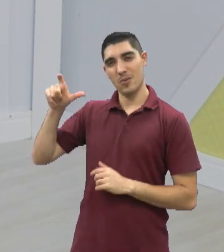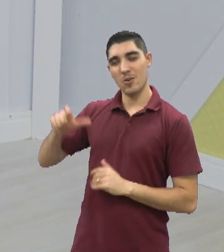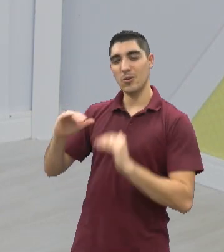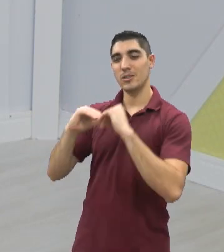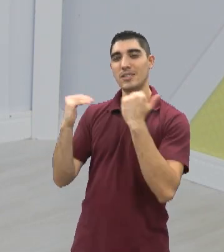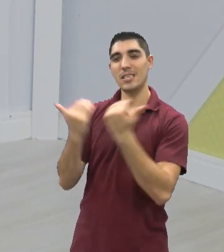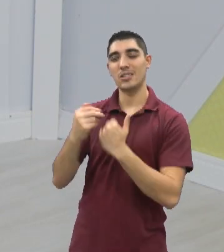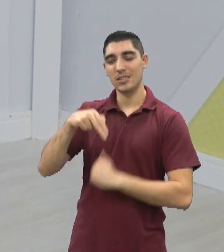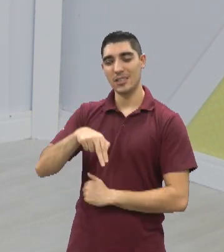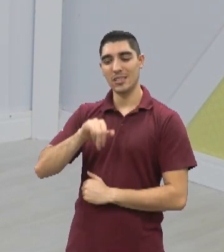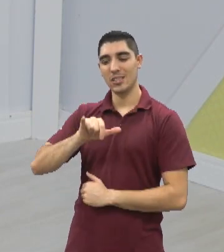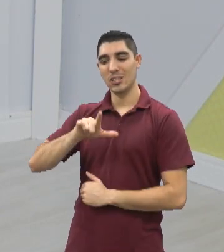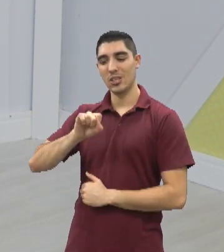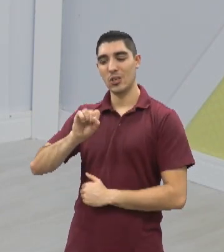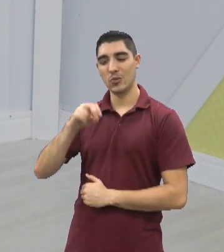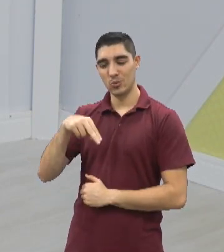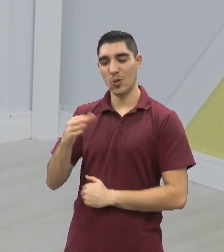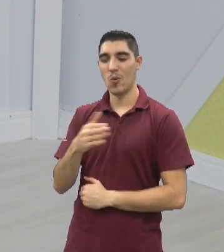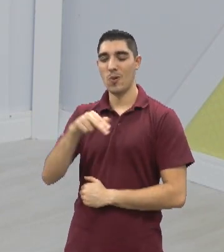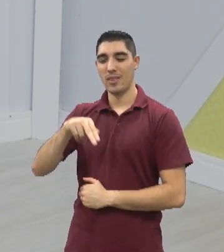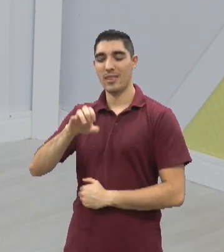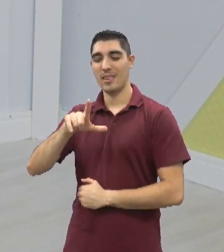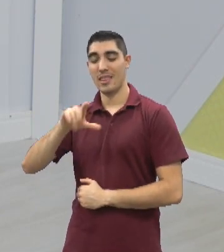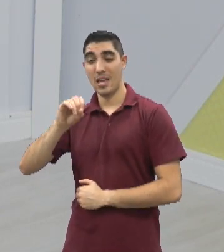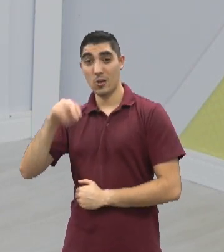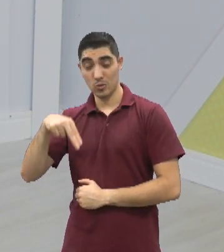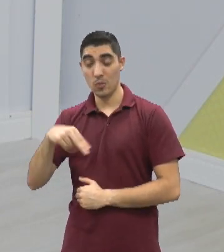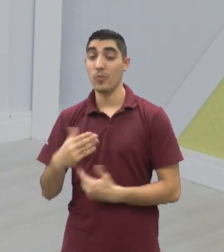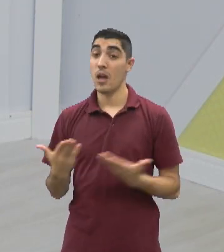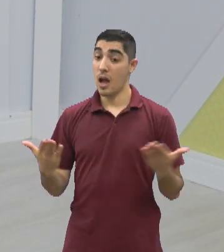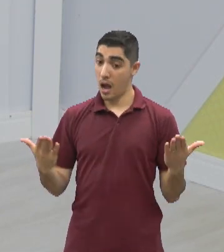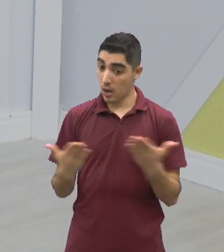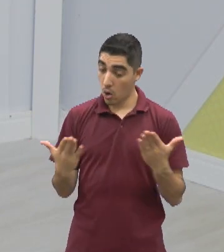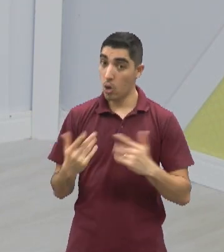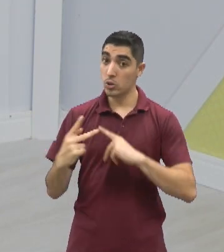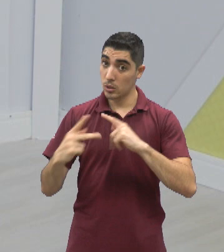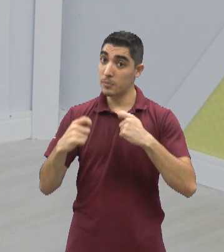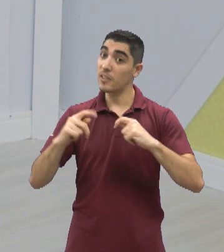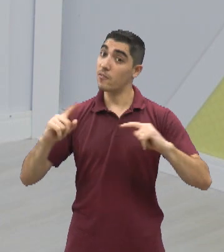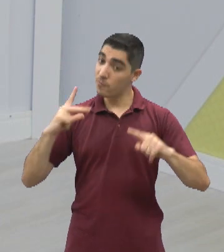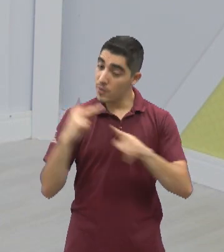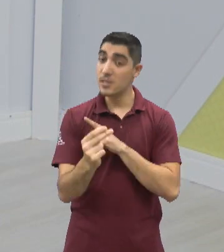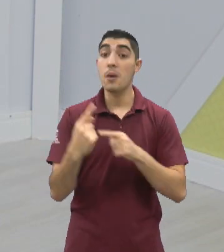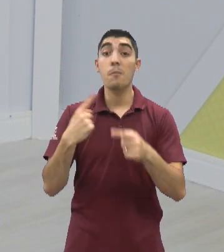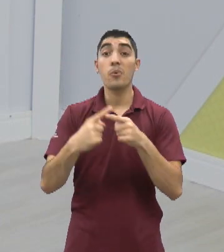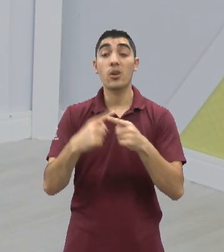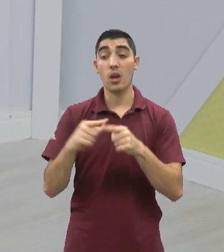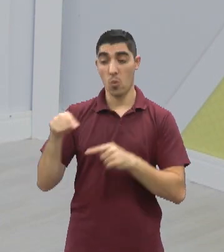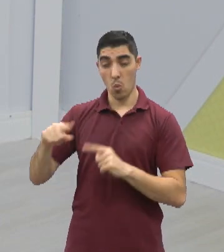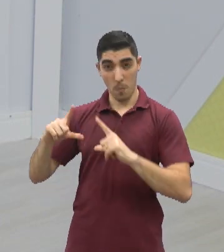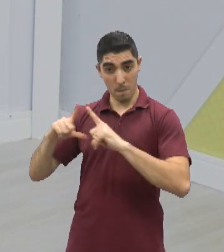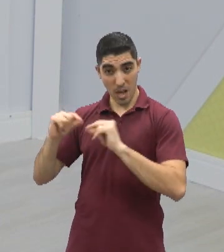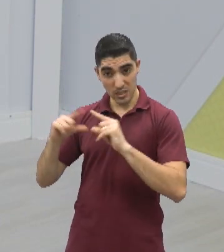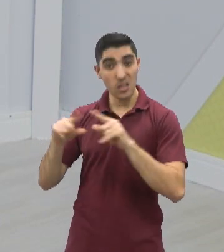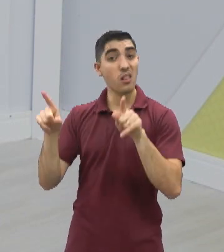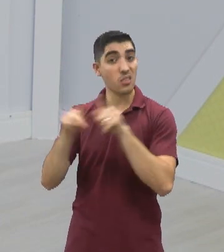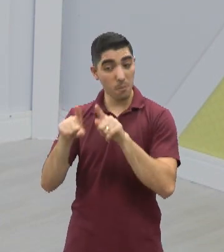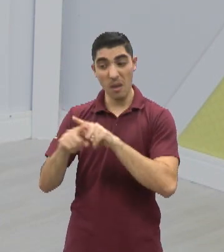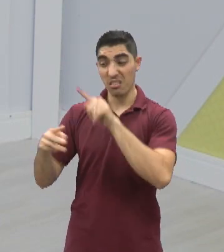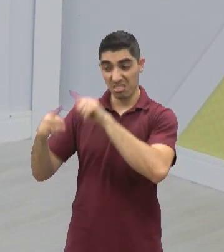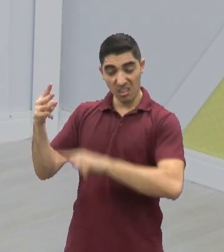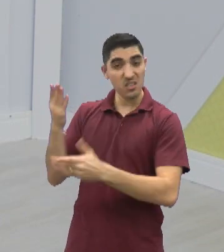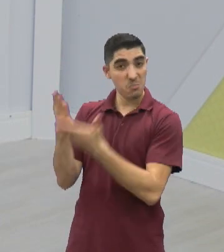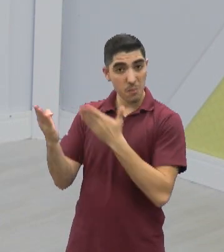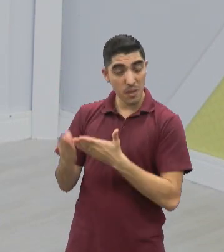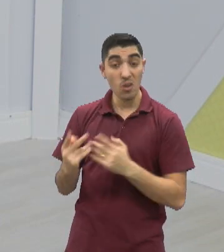José precisa vencer o jogo hoje e vai ser o duelo dos desesperados, porque o Brasília também fez 3 jogos até agora, 3 derrotas. O São José já tem